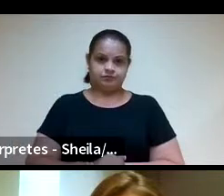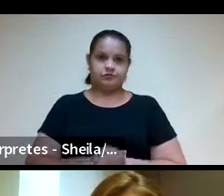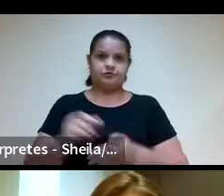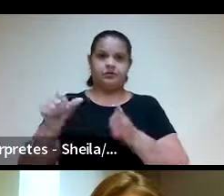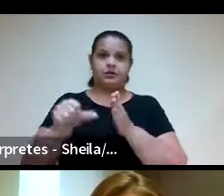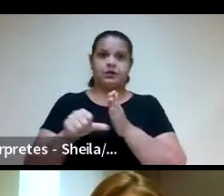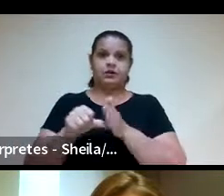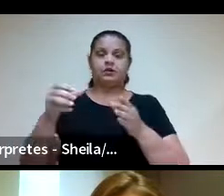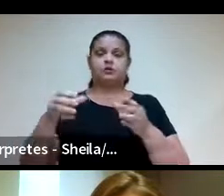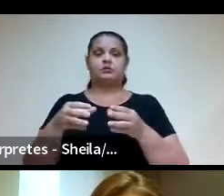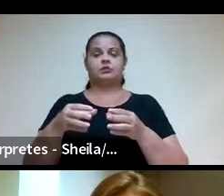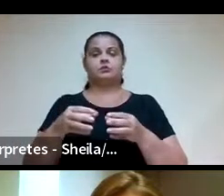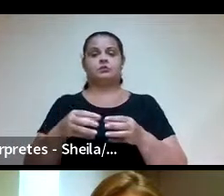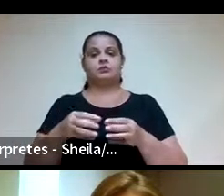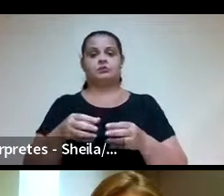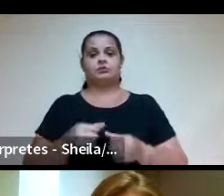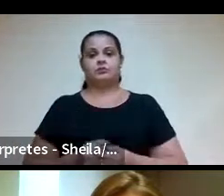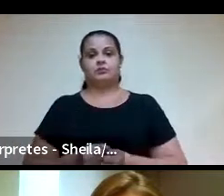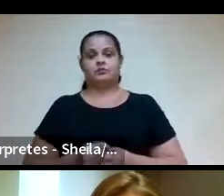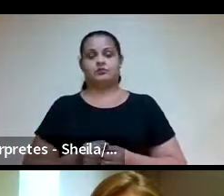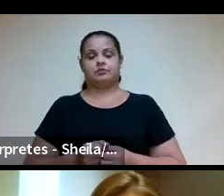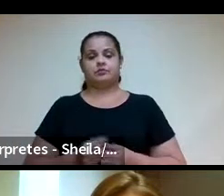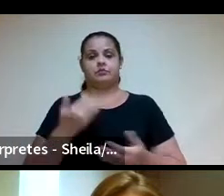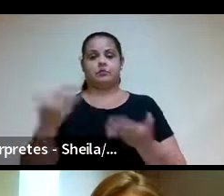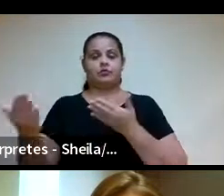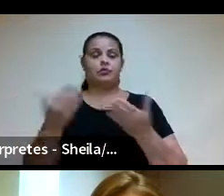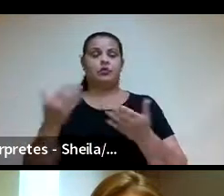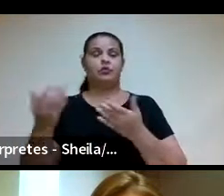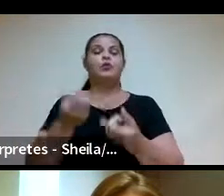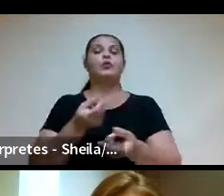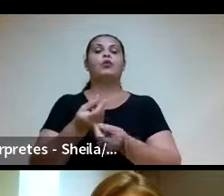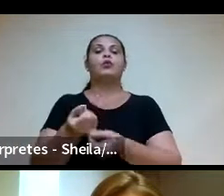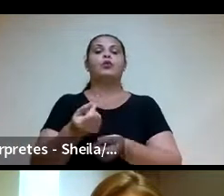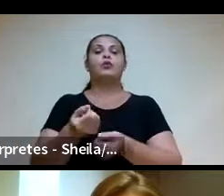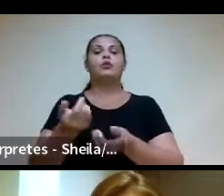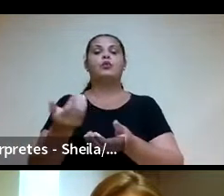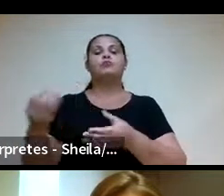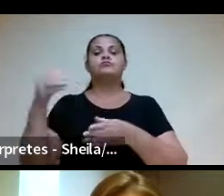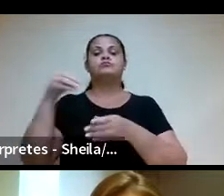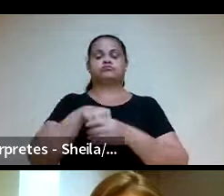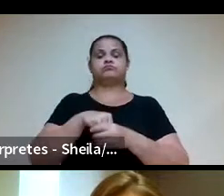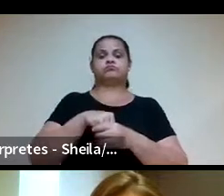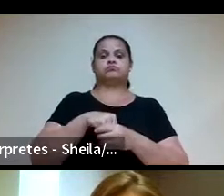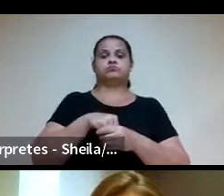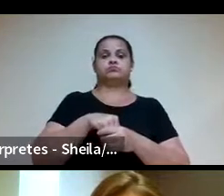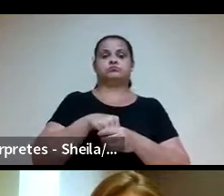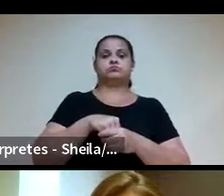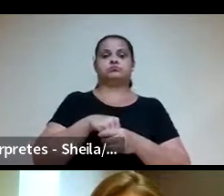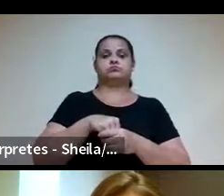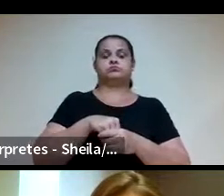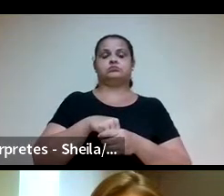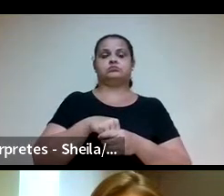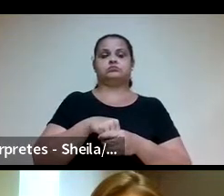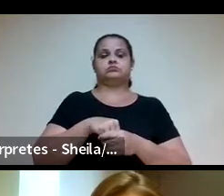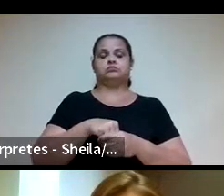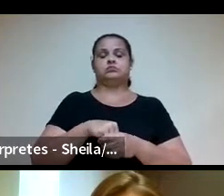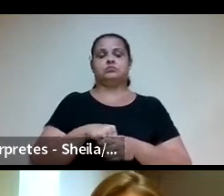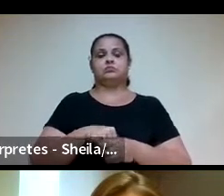lugar, nós temos aqui, nesse recurso eleitoral, uma causa